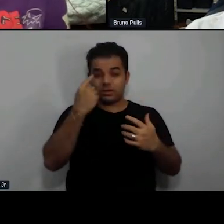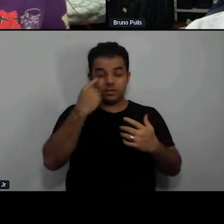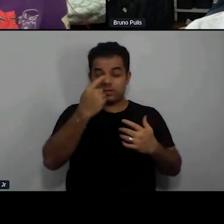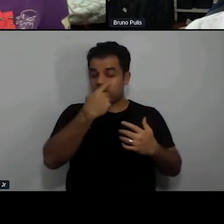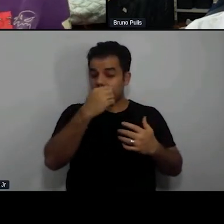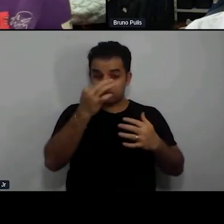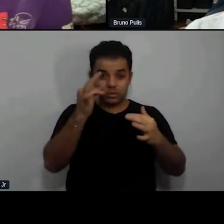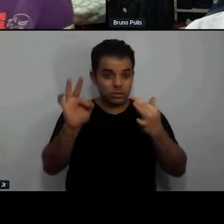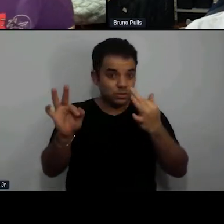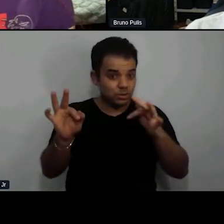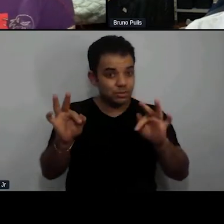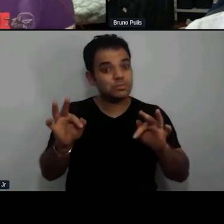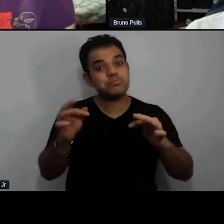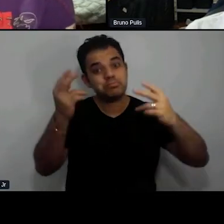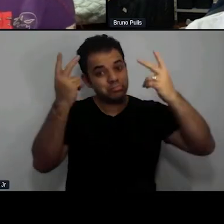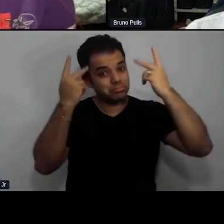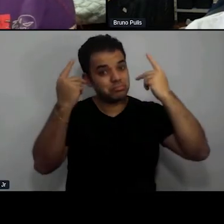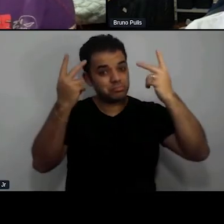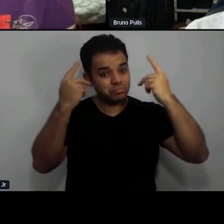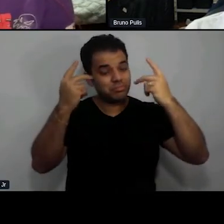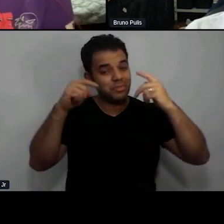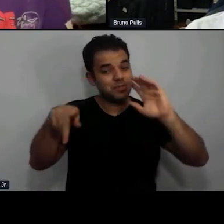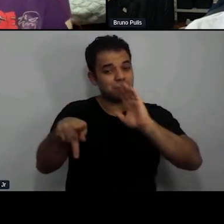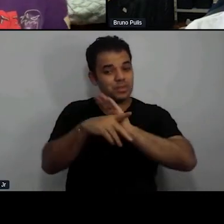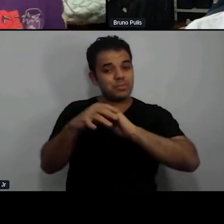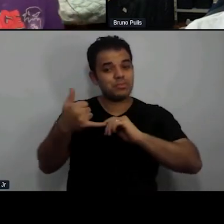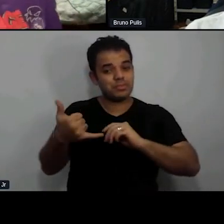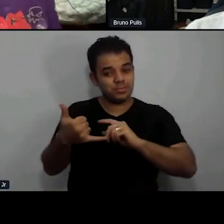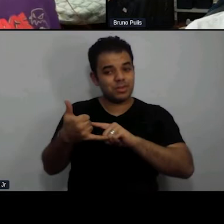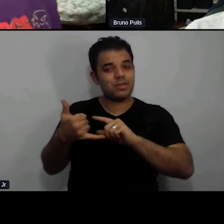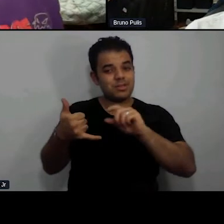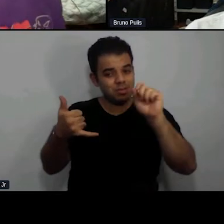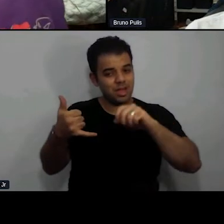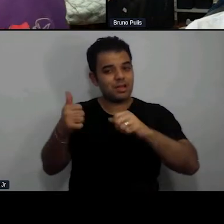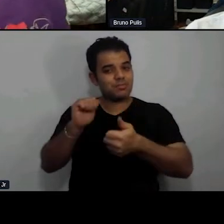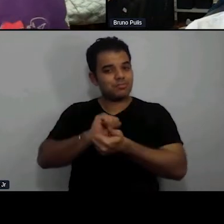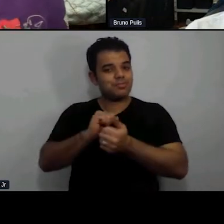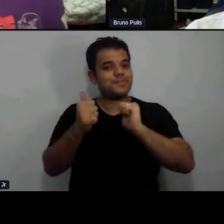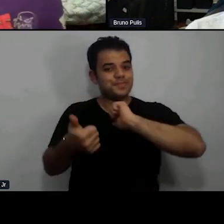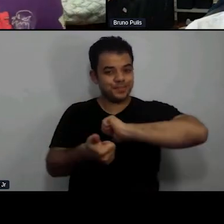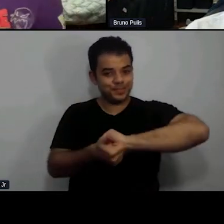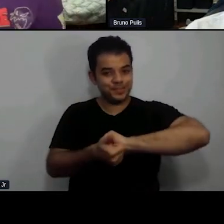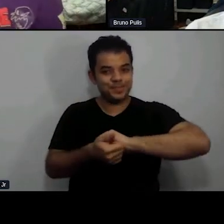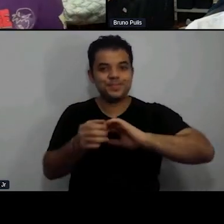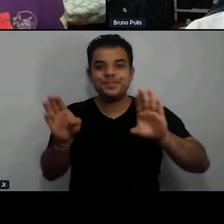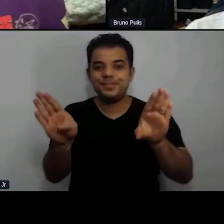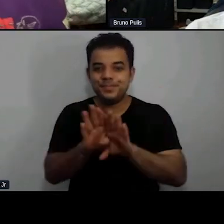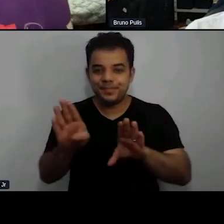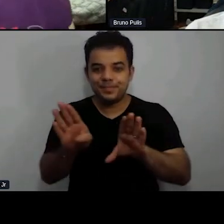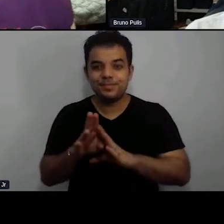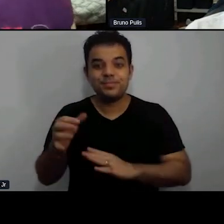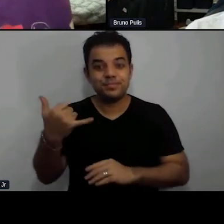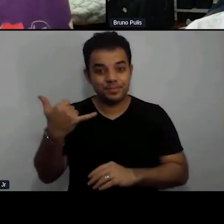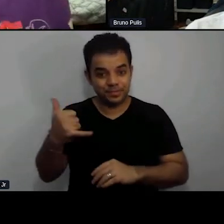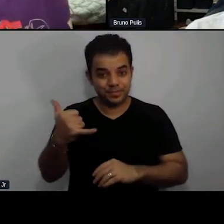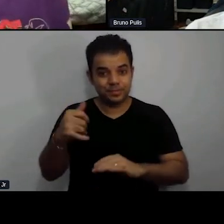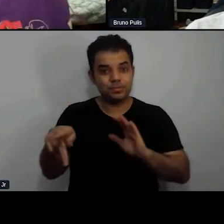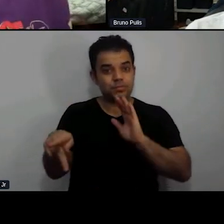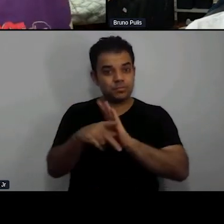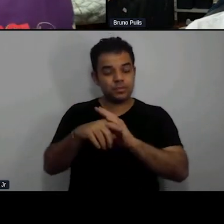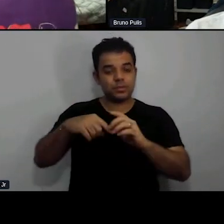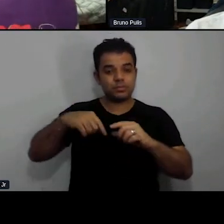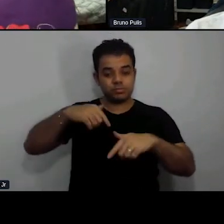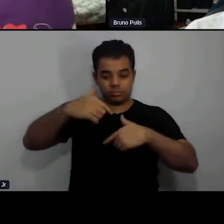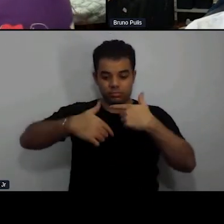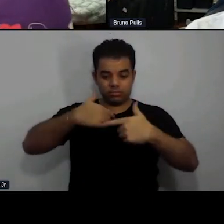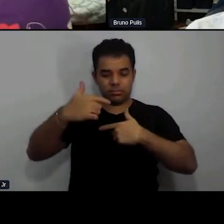como isso é muito comum no mobile. E eu acho que um ponto também, no mobile a gente não trabalha com hierarquia de cabeçalho